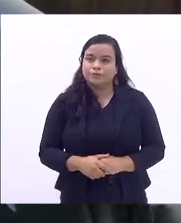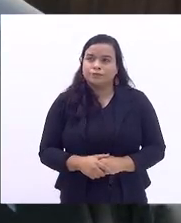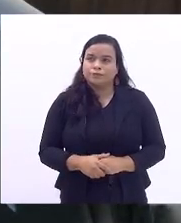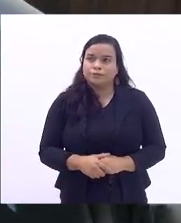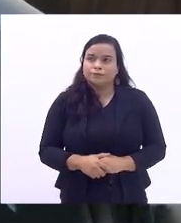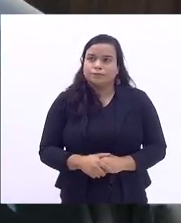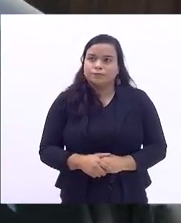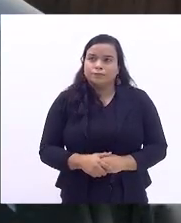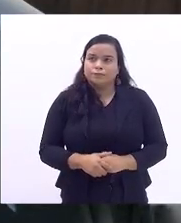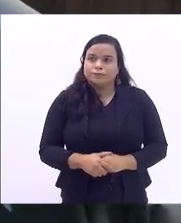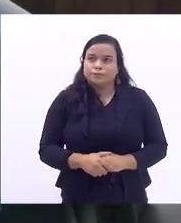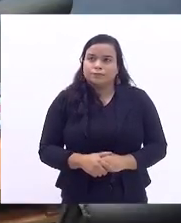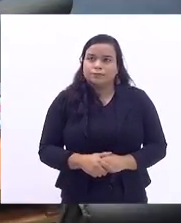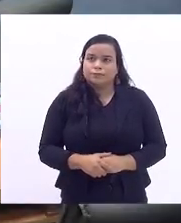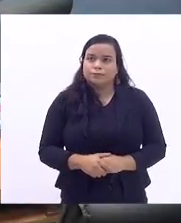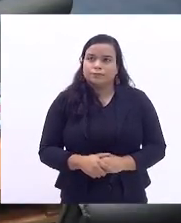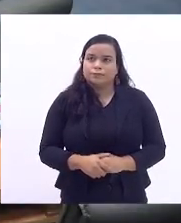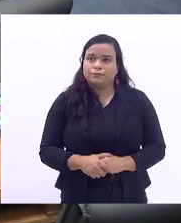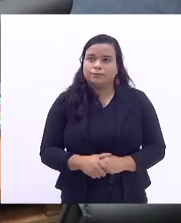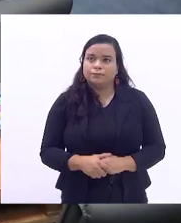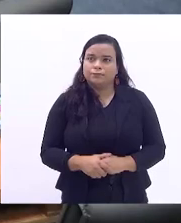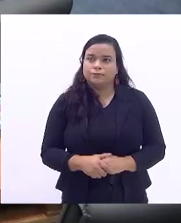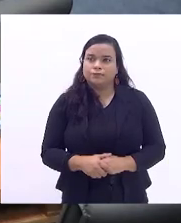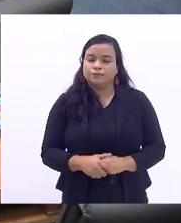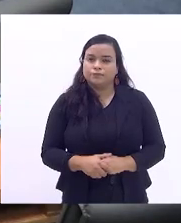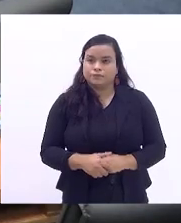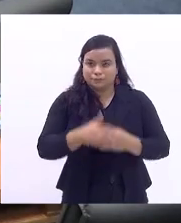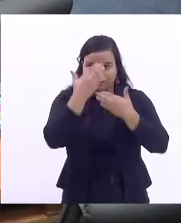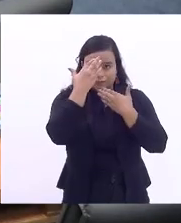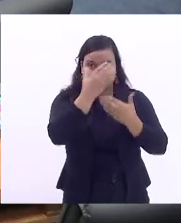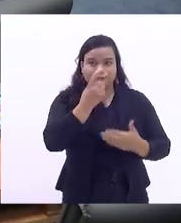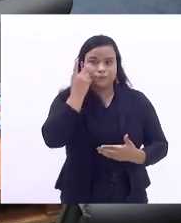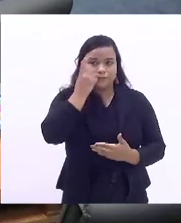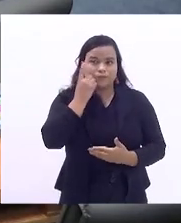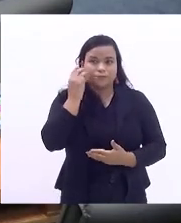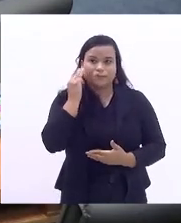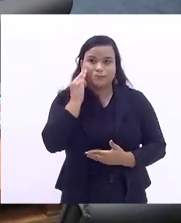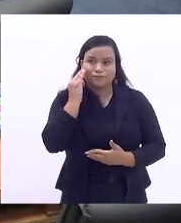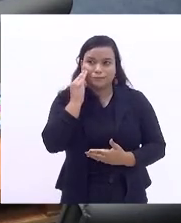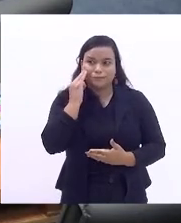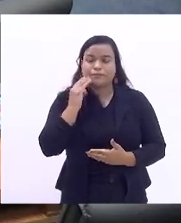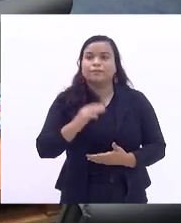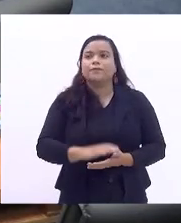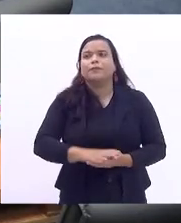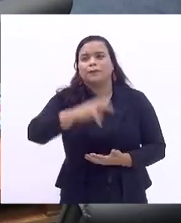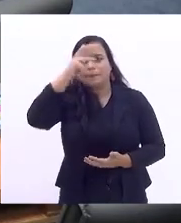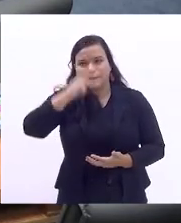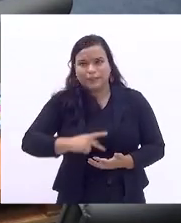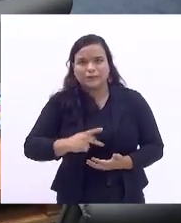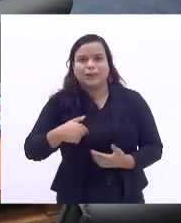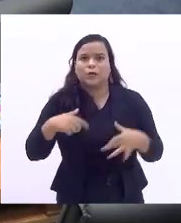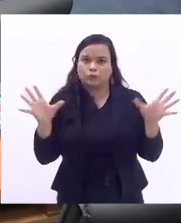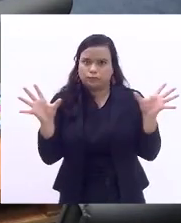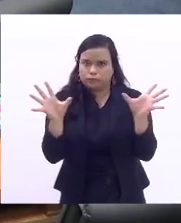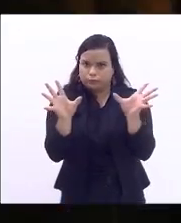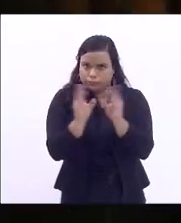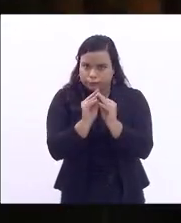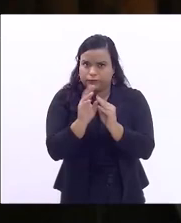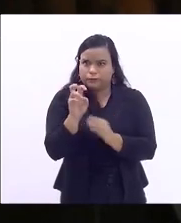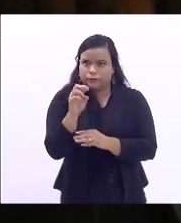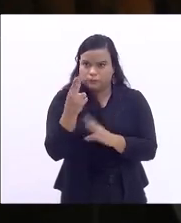E aí e obrigado Deputado da Mônica Presidente serei breve mas